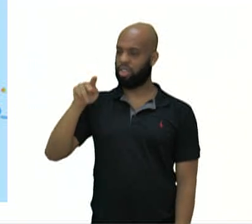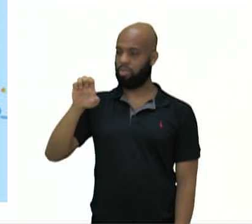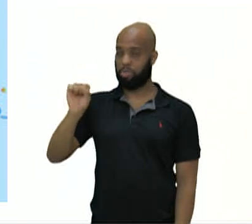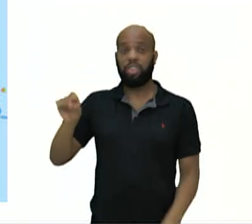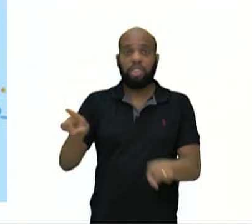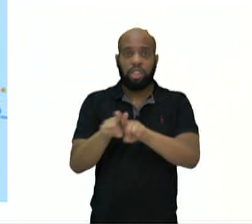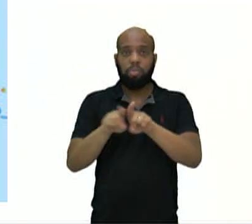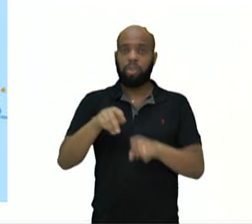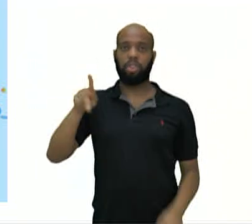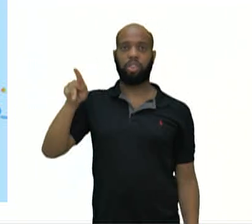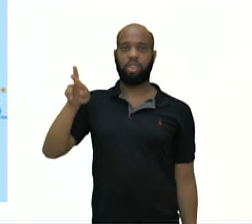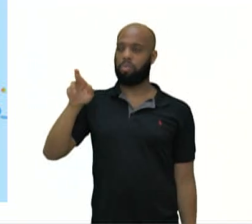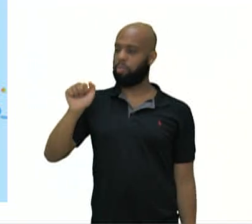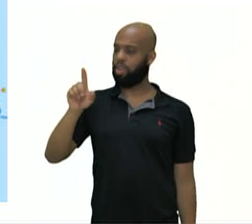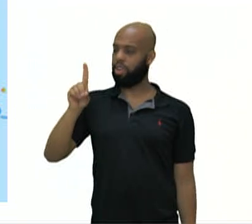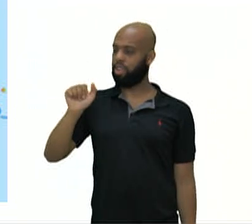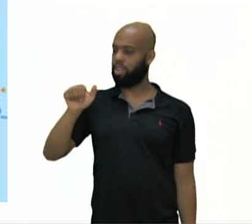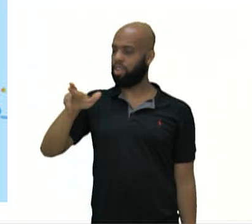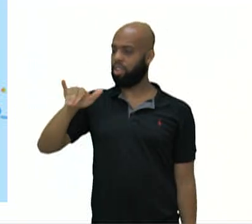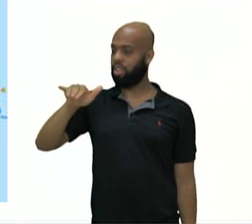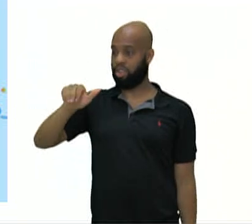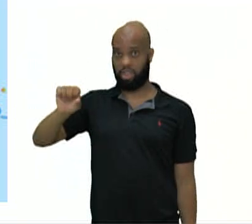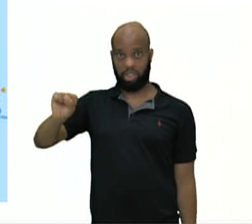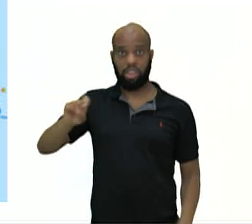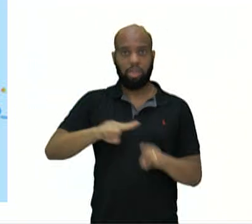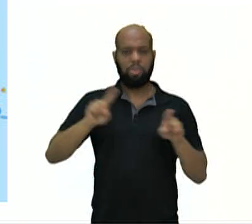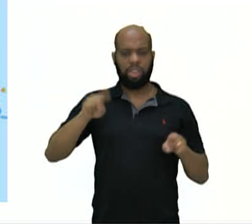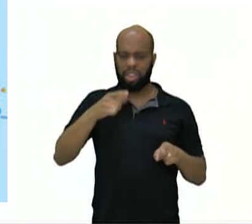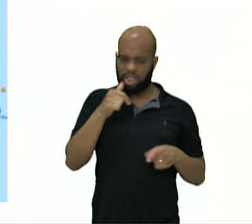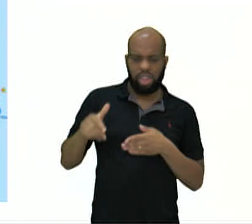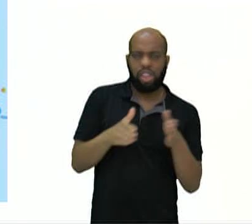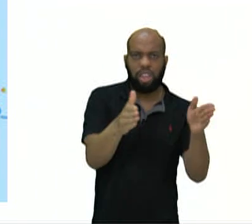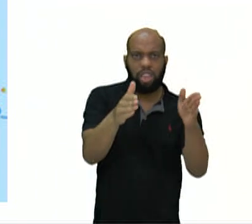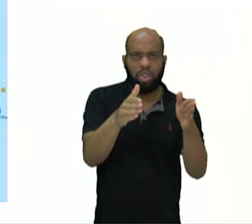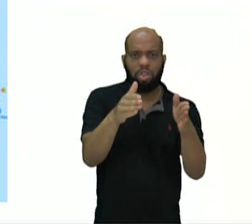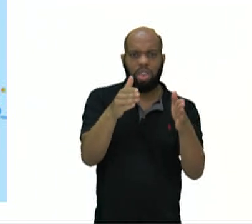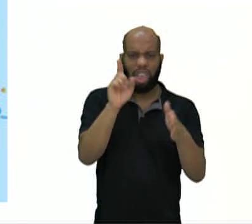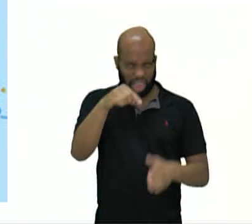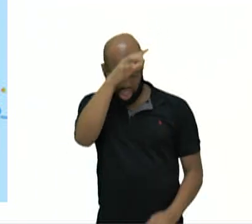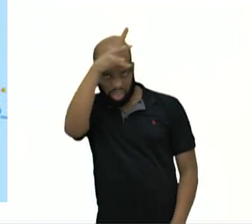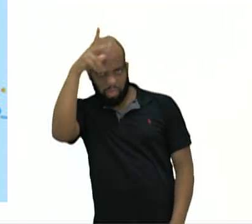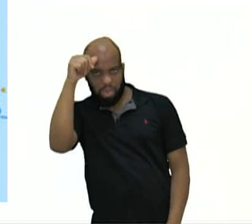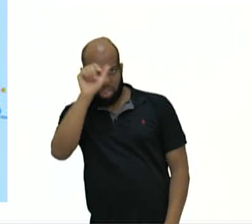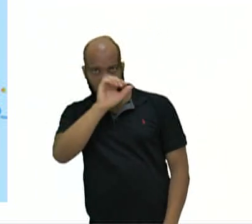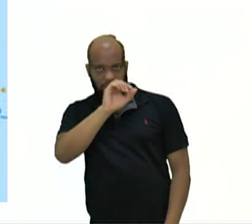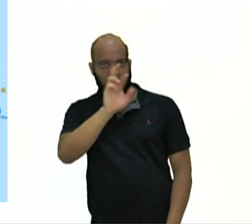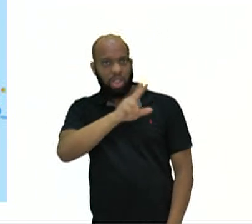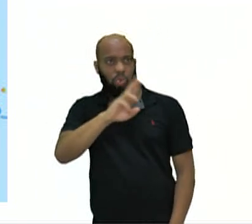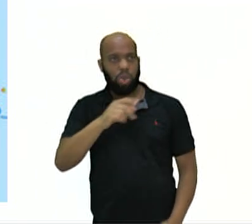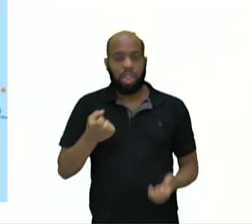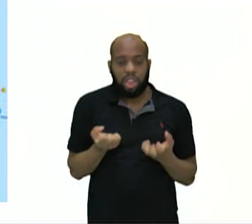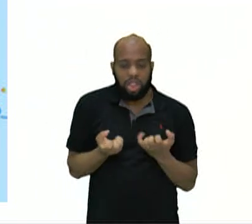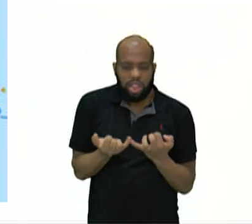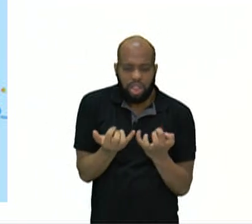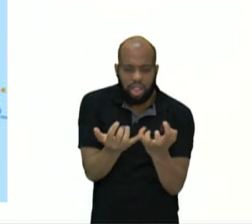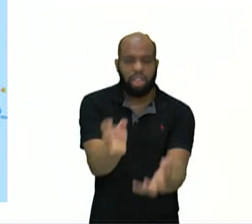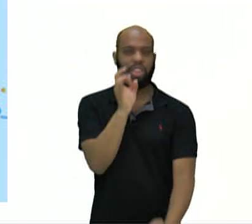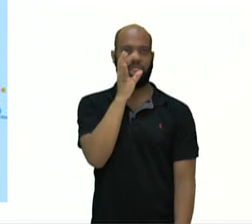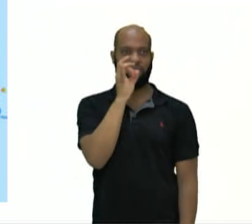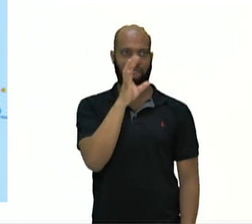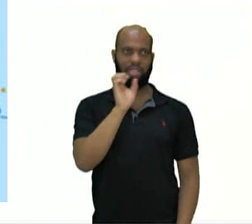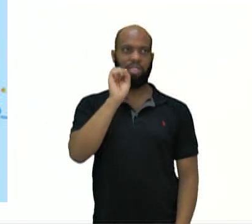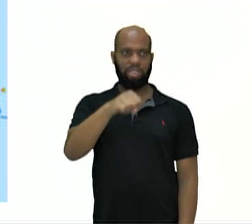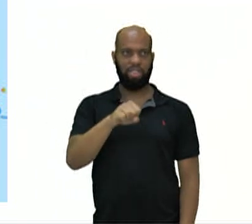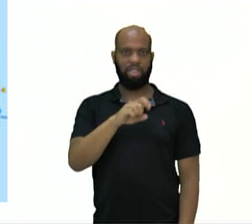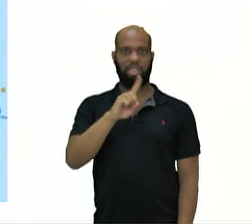aqui parece um rio, é um rio mesmo, mas é igual ao Amazonas? Não, isso aqui é uma vegetação mais rasteira, né,